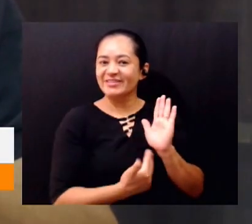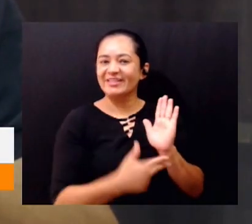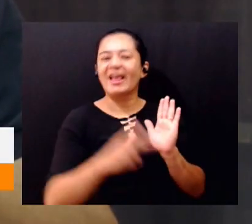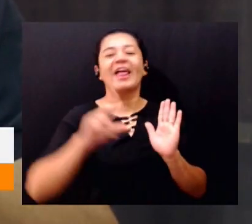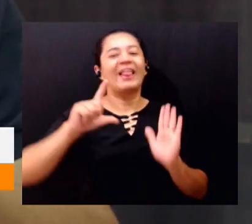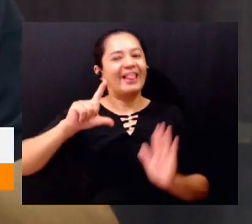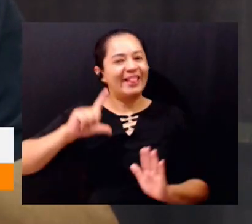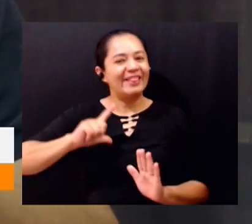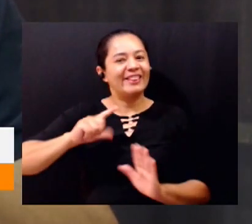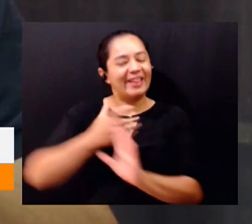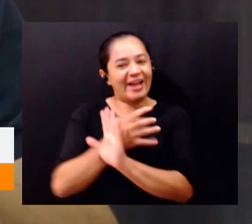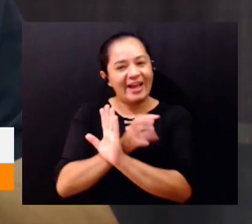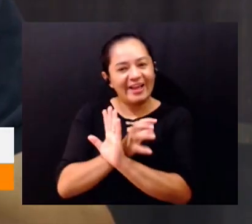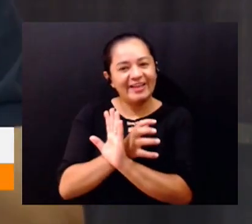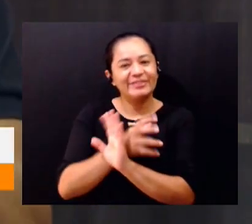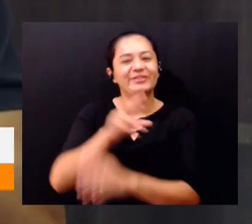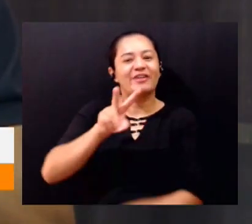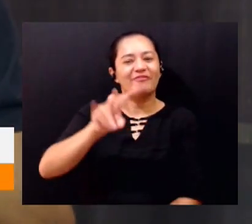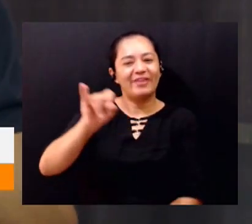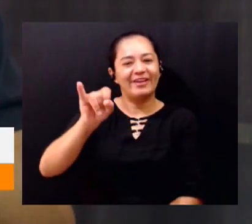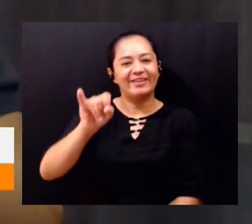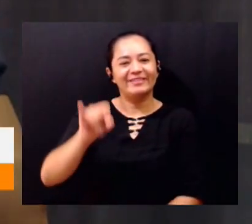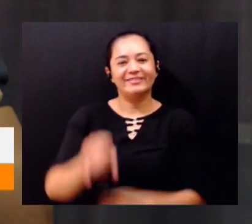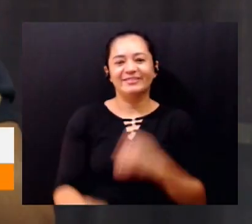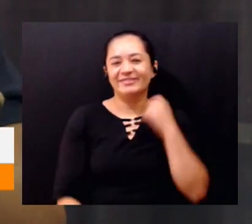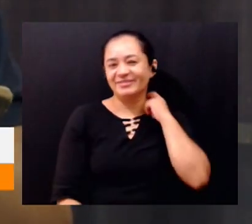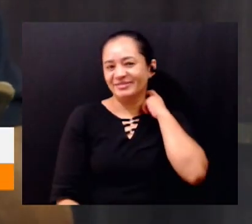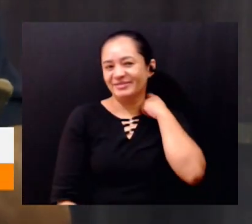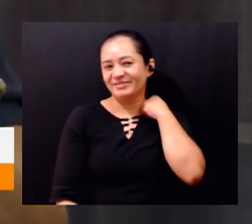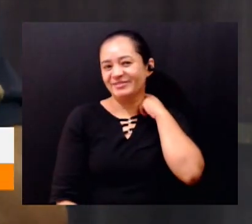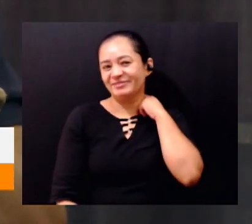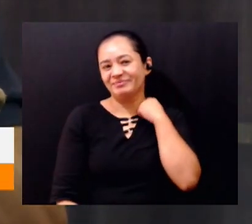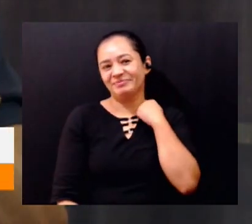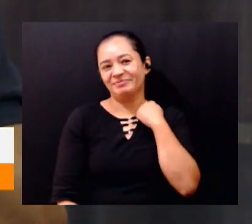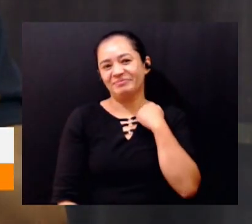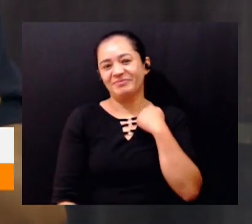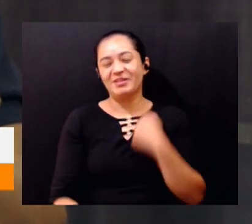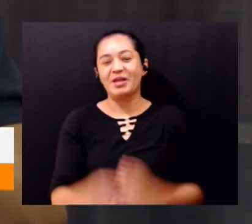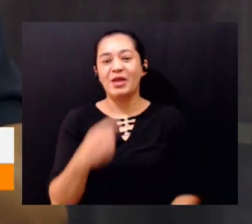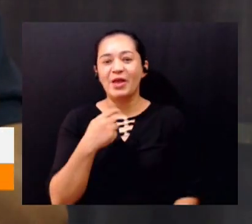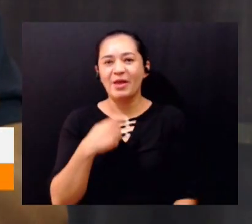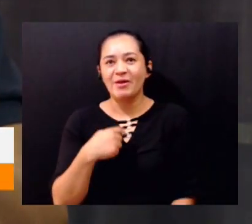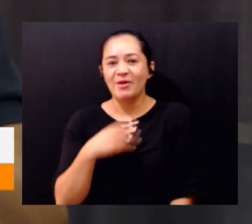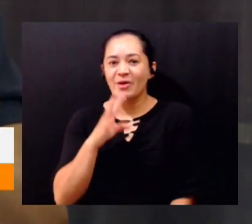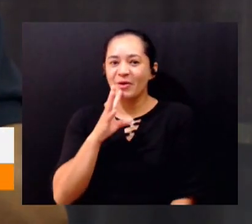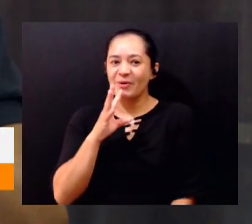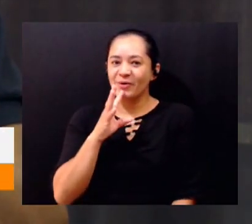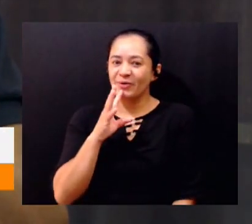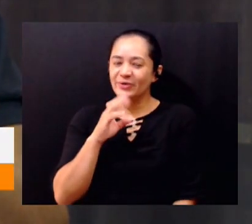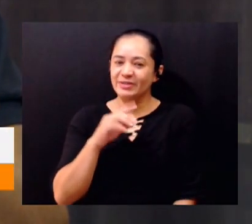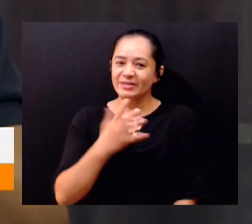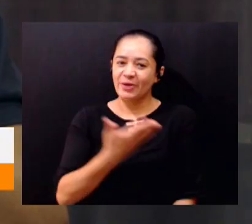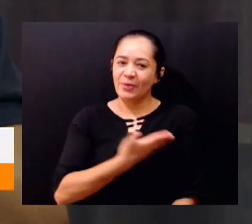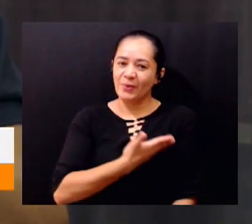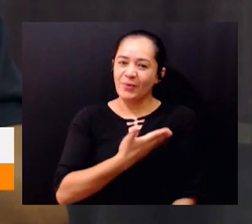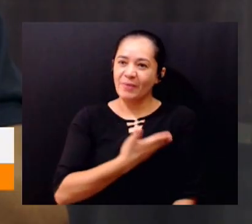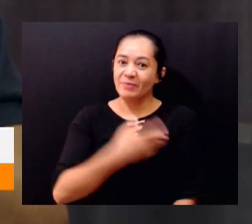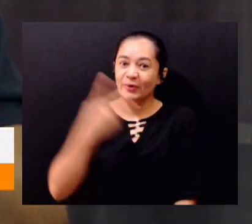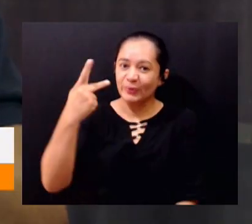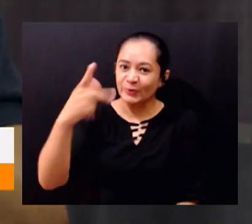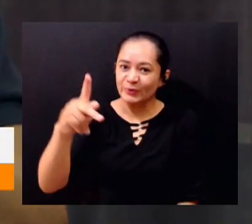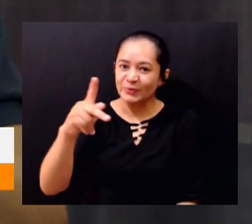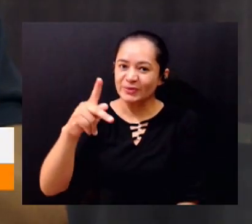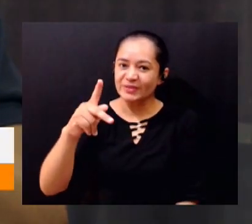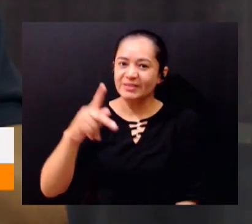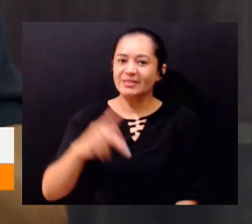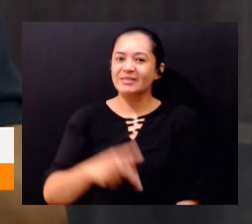história, hein, Bira? Muito Bira, história, esse dia eu conheci um amigo seu ainda. Eu não sei